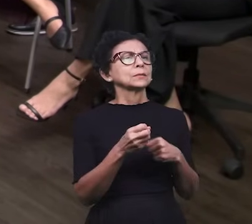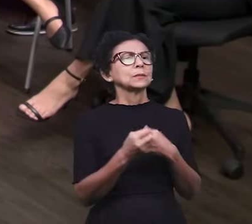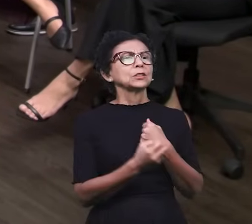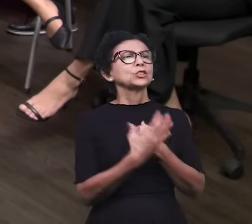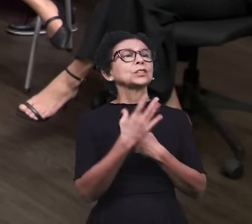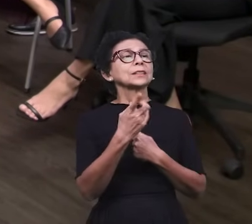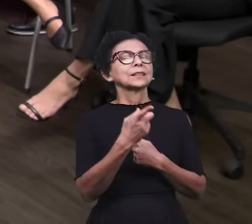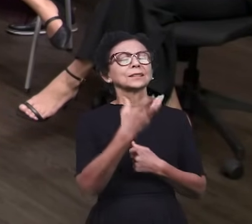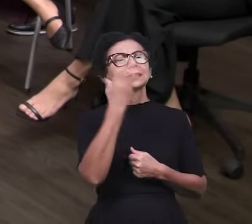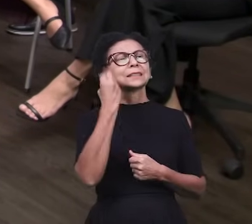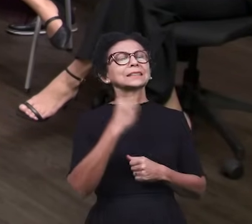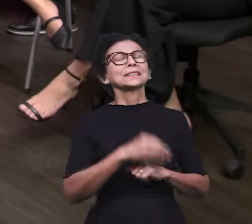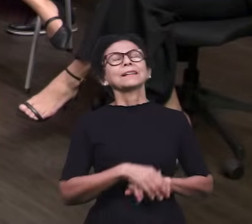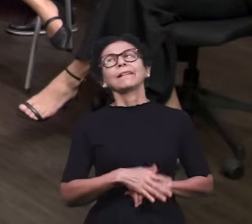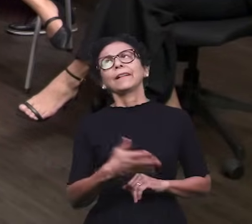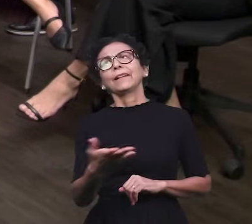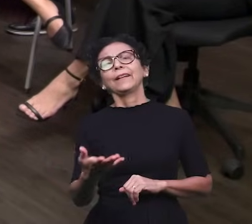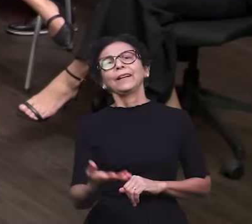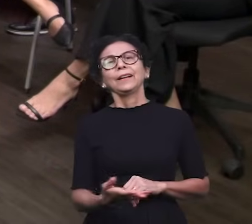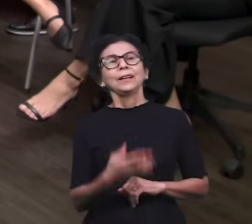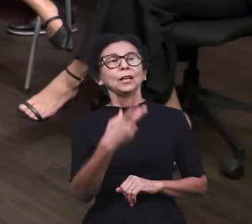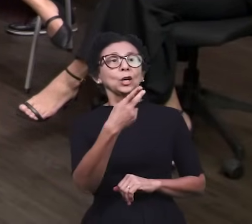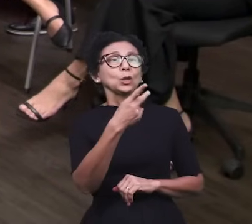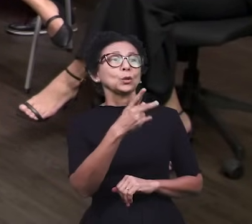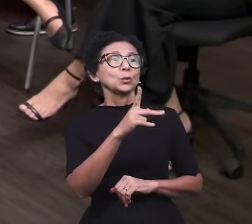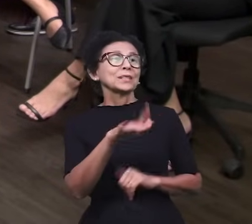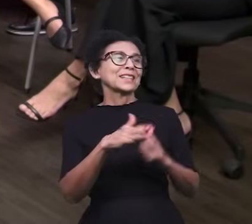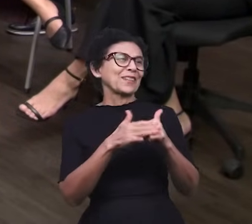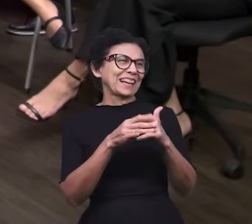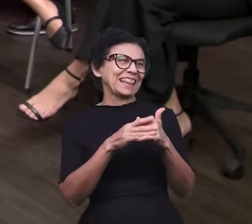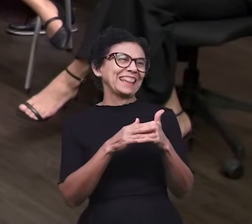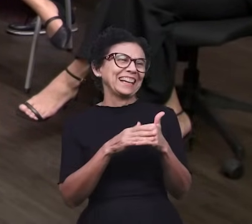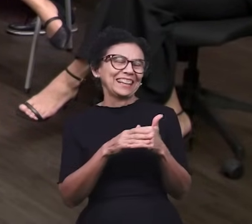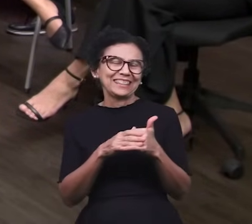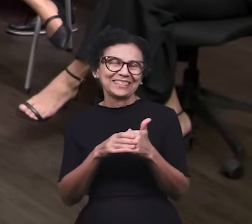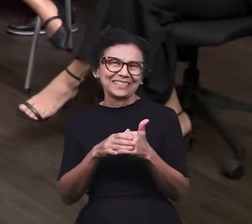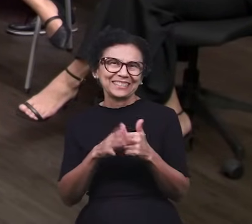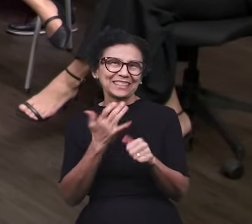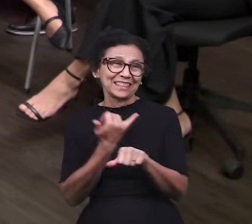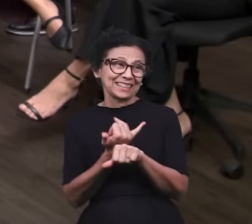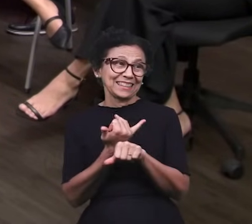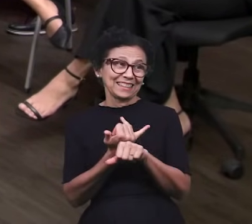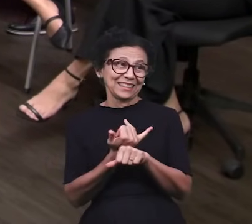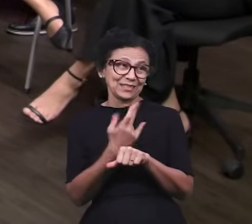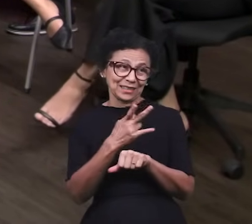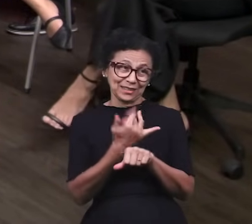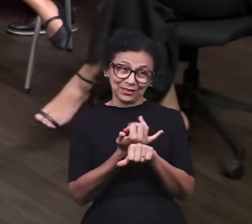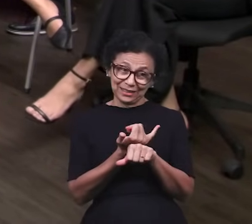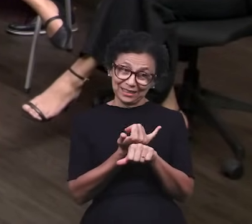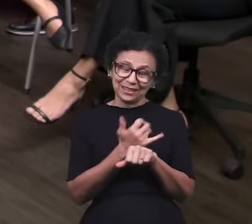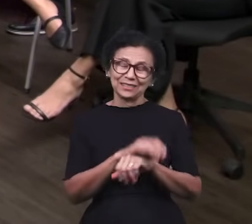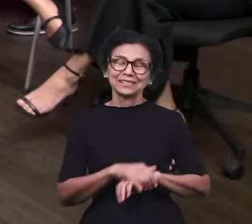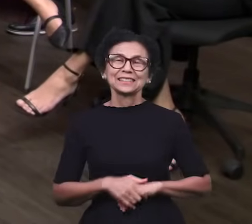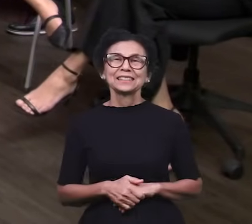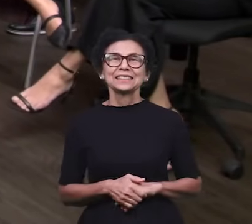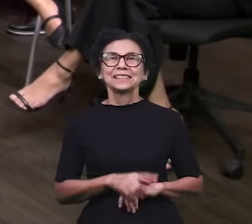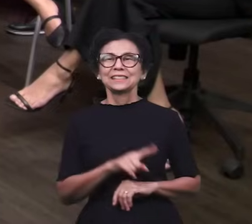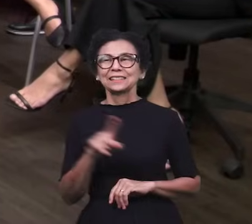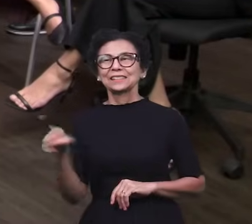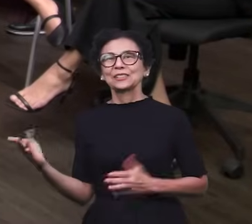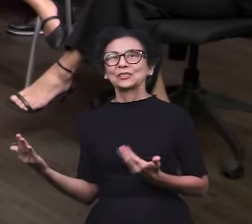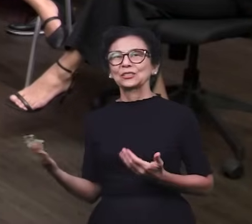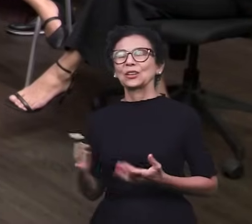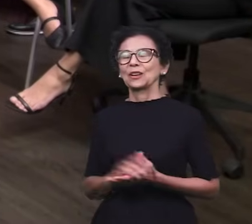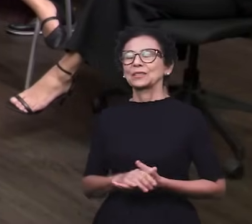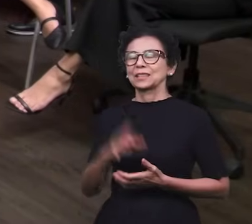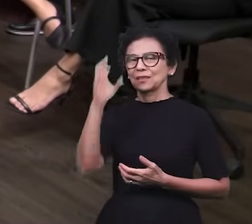Pastor pode até me ajudar com mais alguma. Com certeza tem muita coisa que eu devo estar esquecendo. Você pode dizer o seu canal. Ah, perfeito. Essa é uma forma de